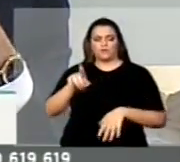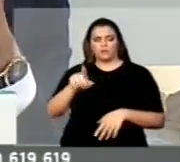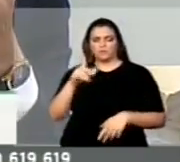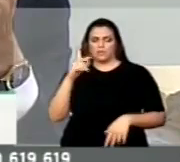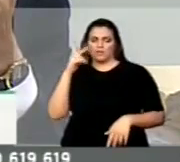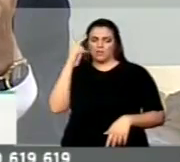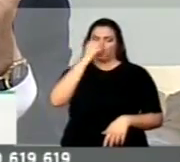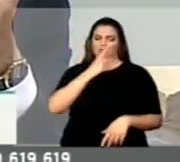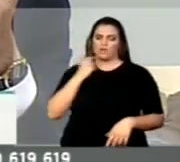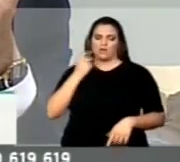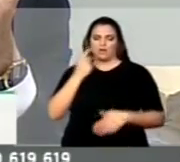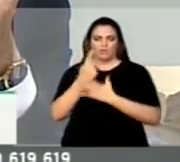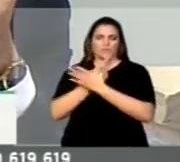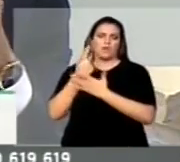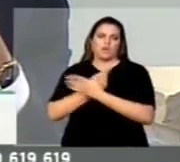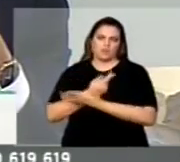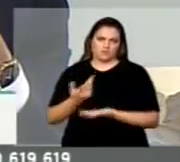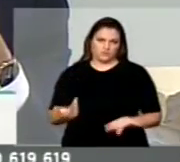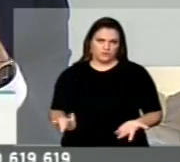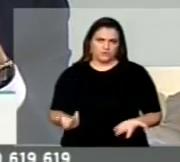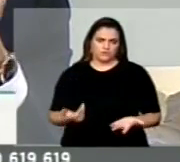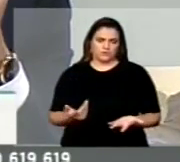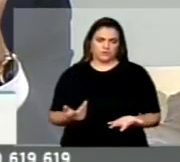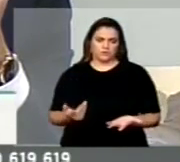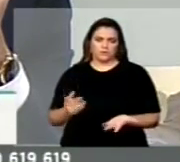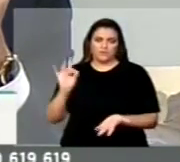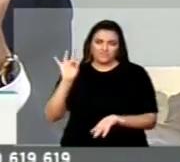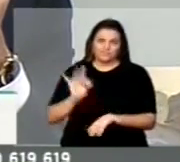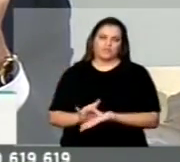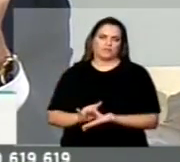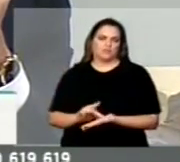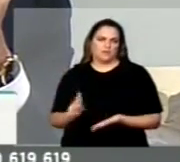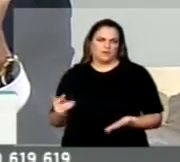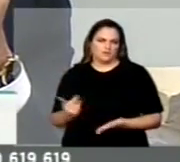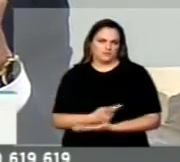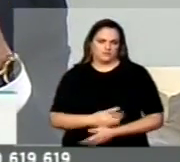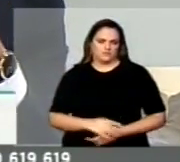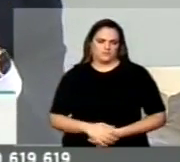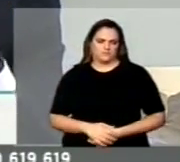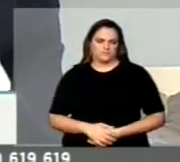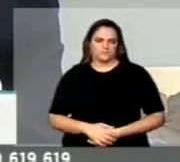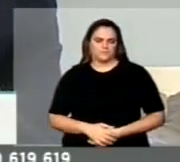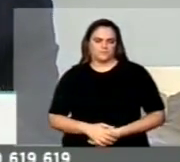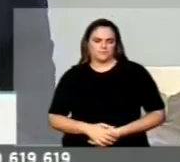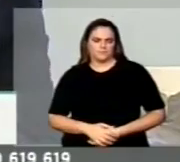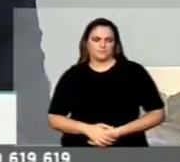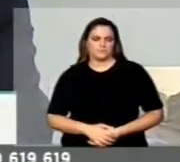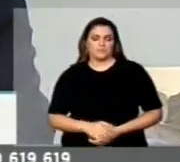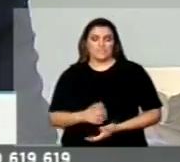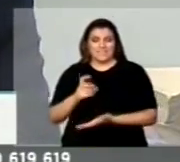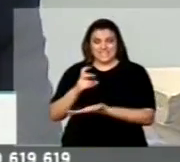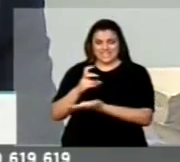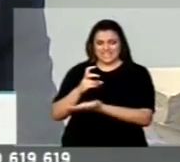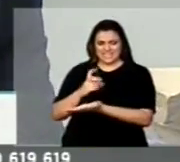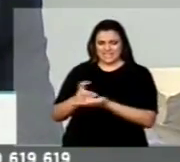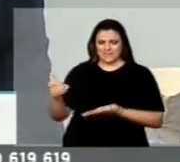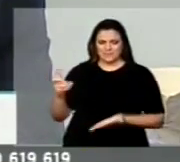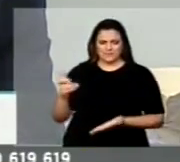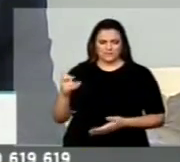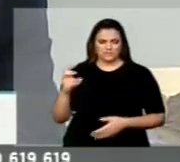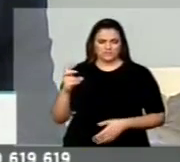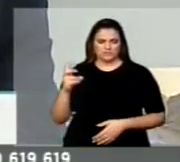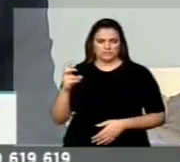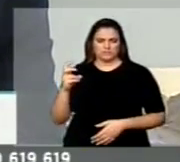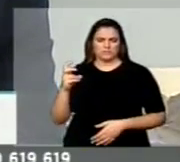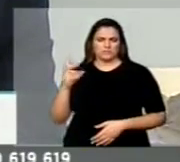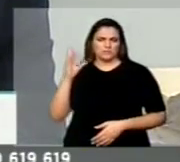certa distorção do fato real. O impeachment da ex-presidente Dilma Rousseff, ou melhor, da